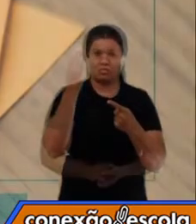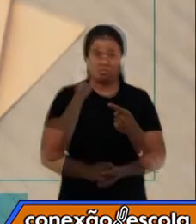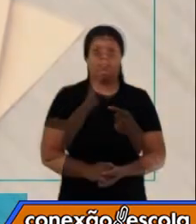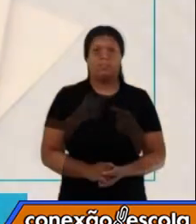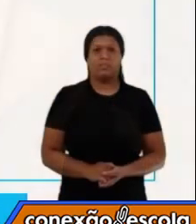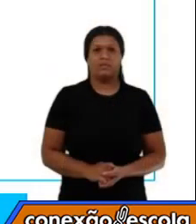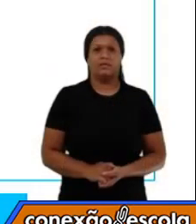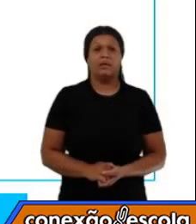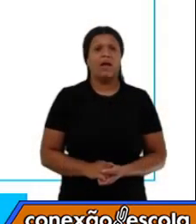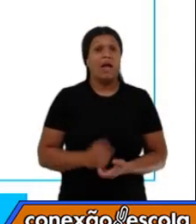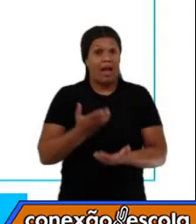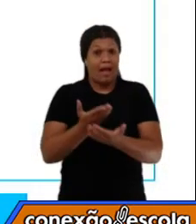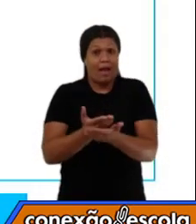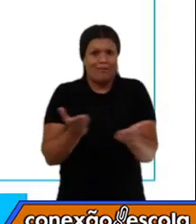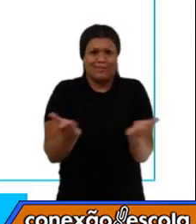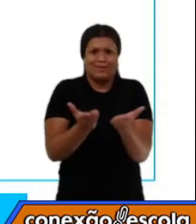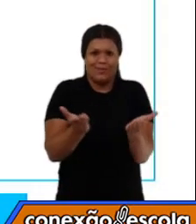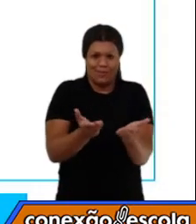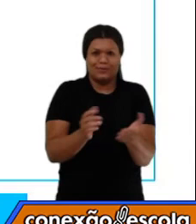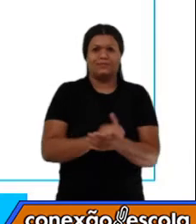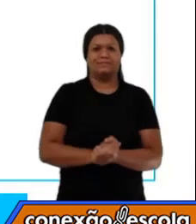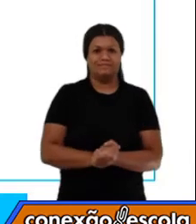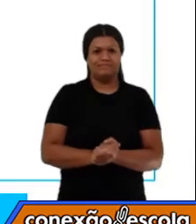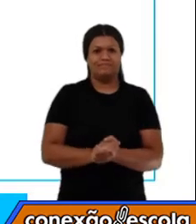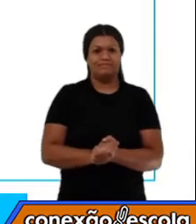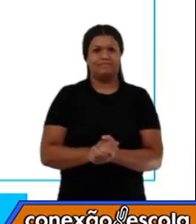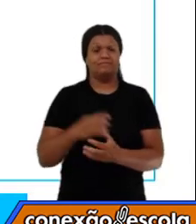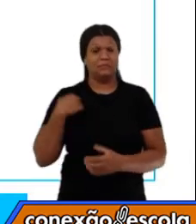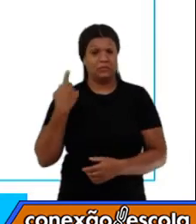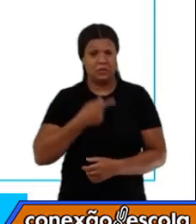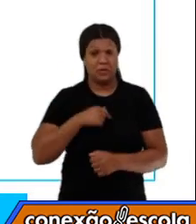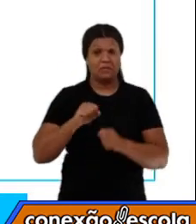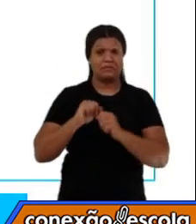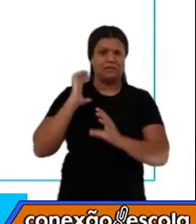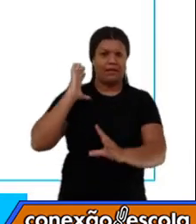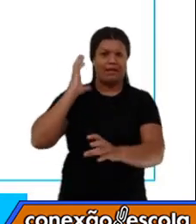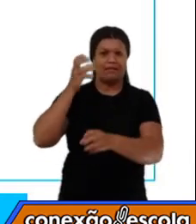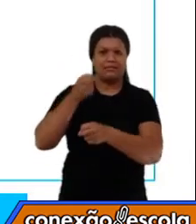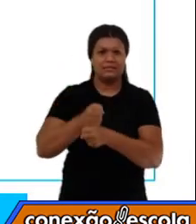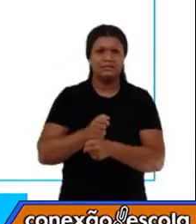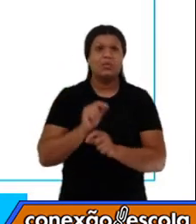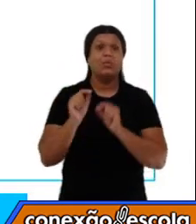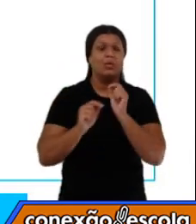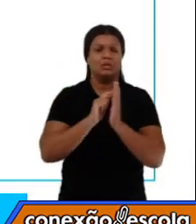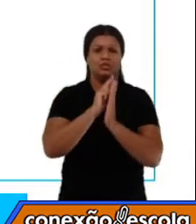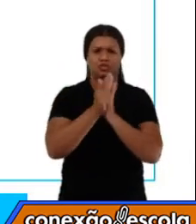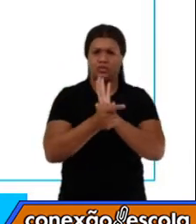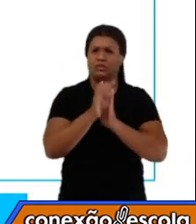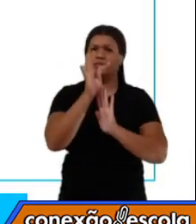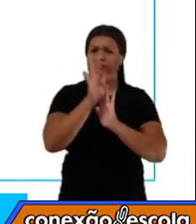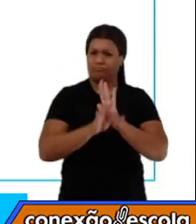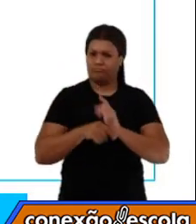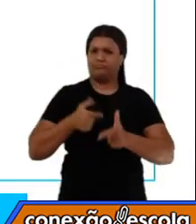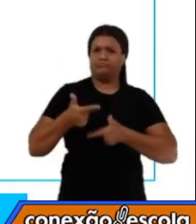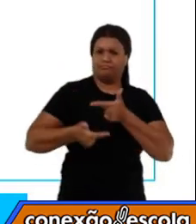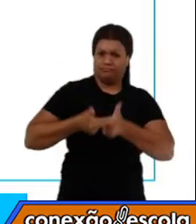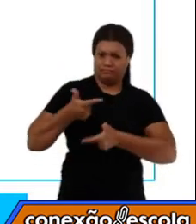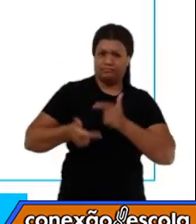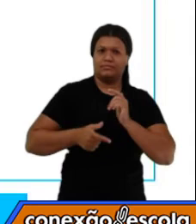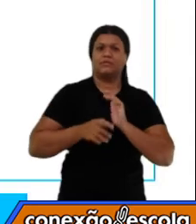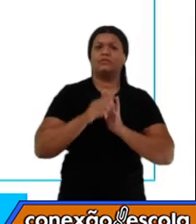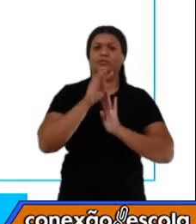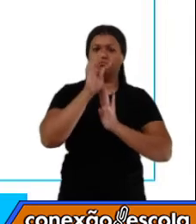fact-checking. Essa foi a nossa aula de hoje. Nós fizemos uma revisão de gênero textual, trabalhamos o gênero